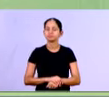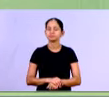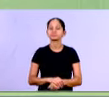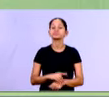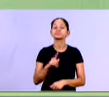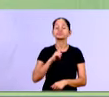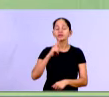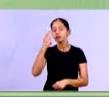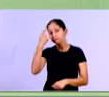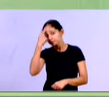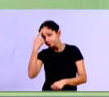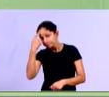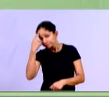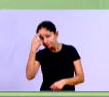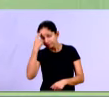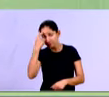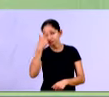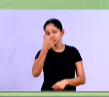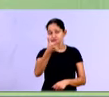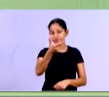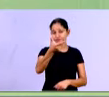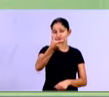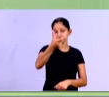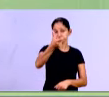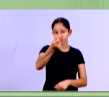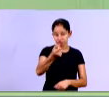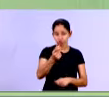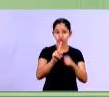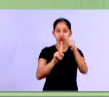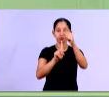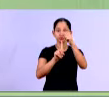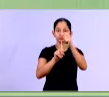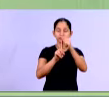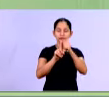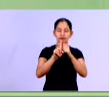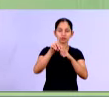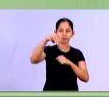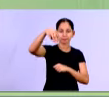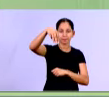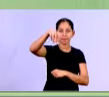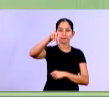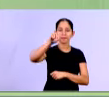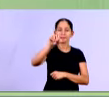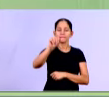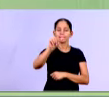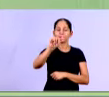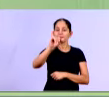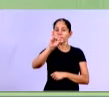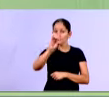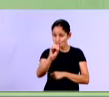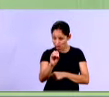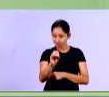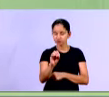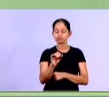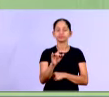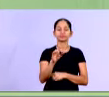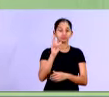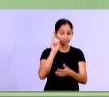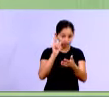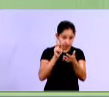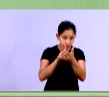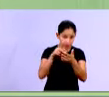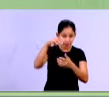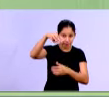Imagine que no dia 20 de maio você tenha feito um empréstimo no valor de R$500. 20 de